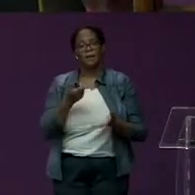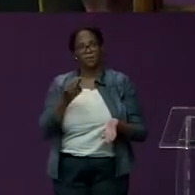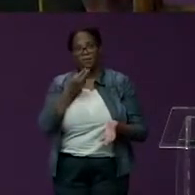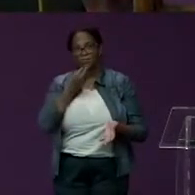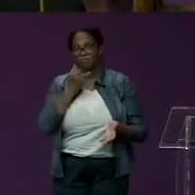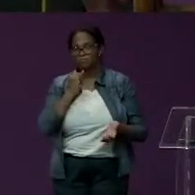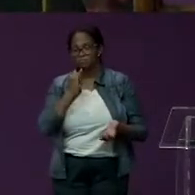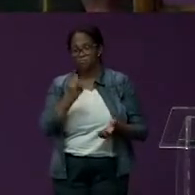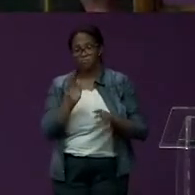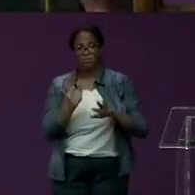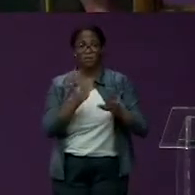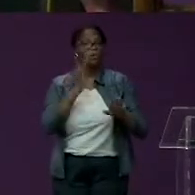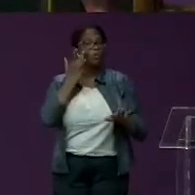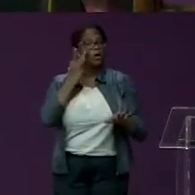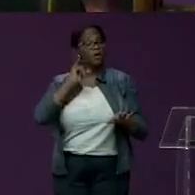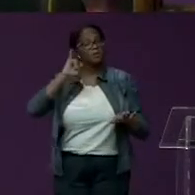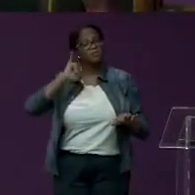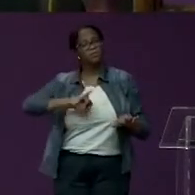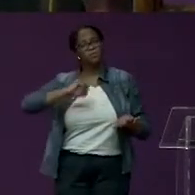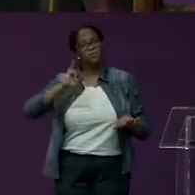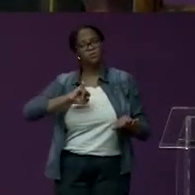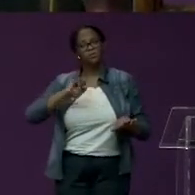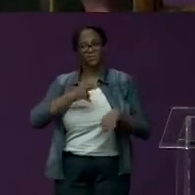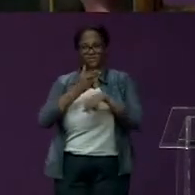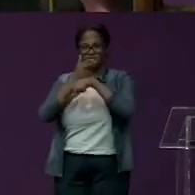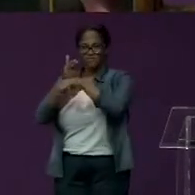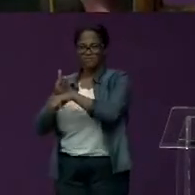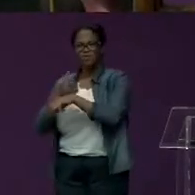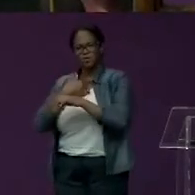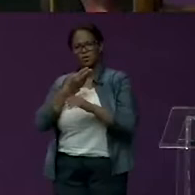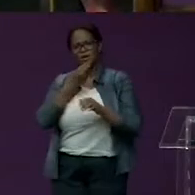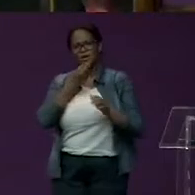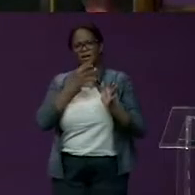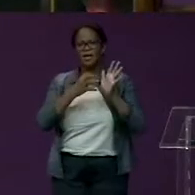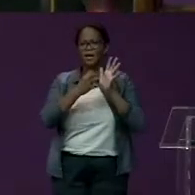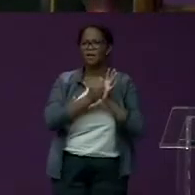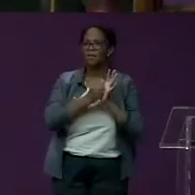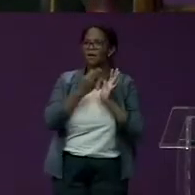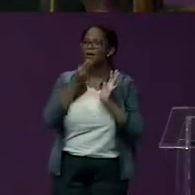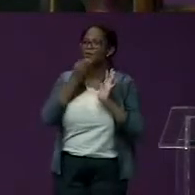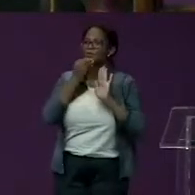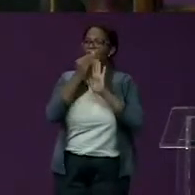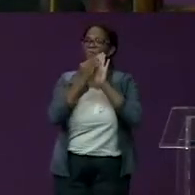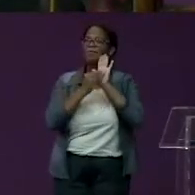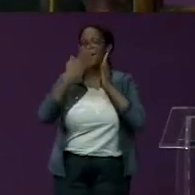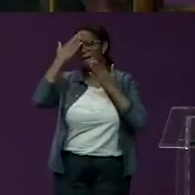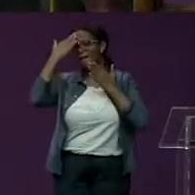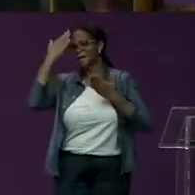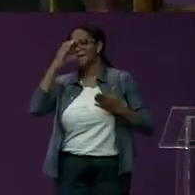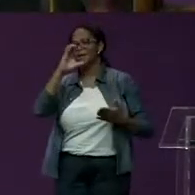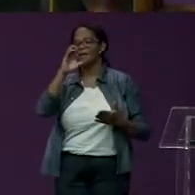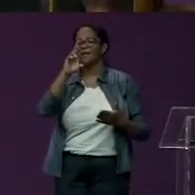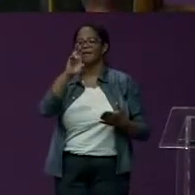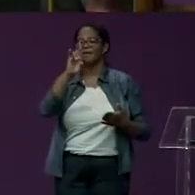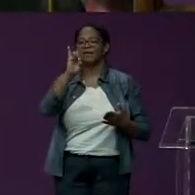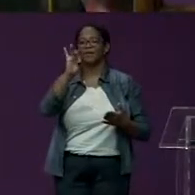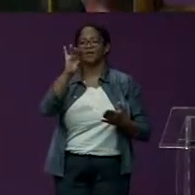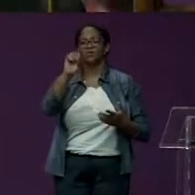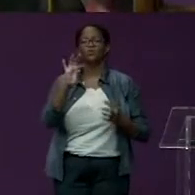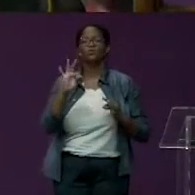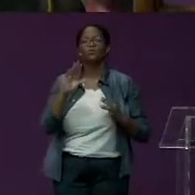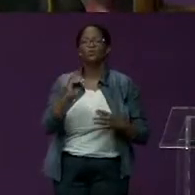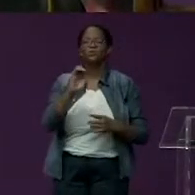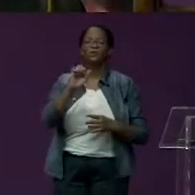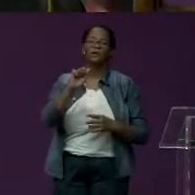disse, eu acho que foi uma preocupação do vídeo, eu queria registrar, acho que nem aparecer nos créditos, toda a equipe que trabalhou, né, o Alex